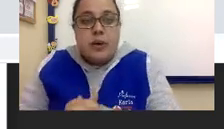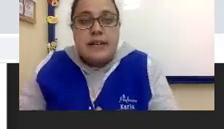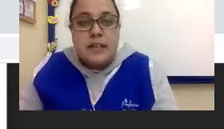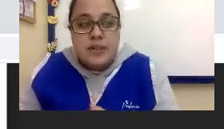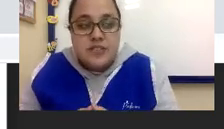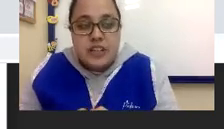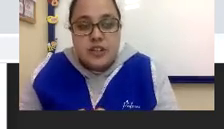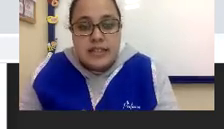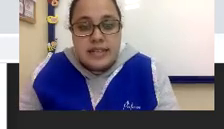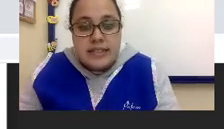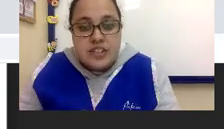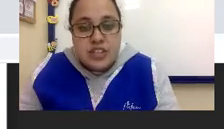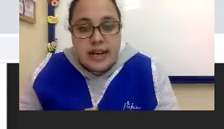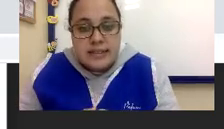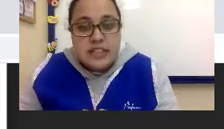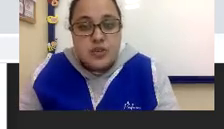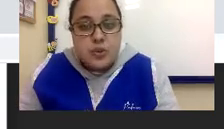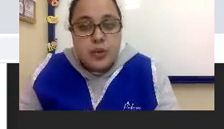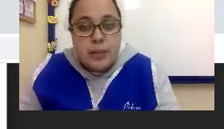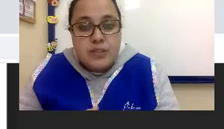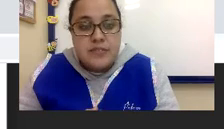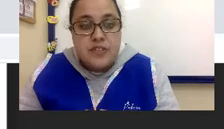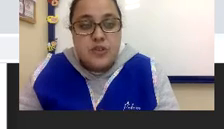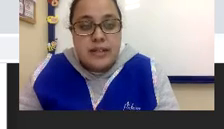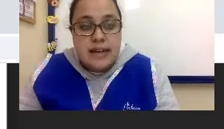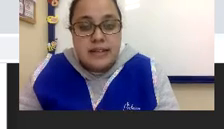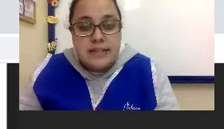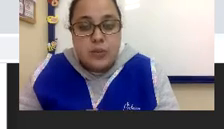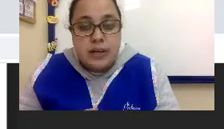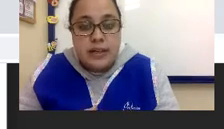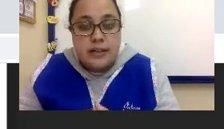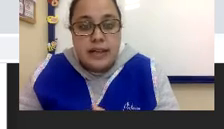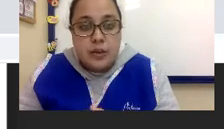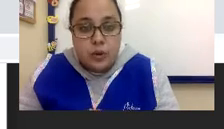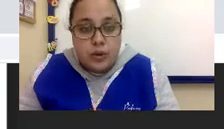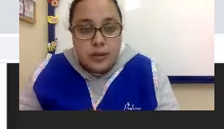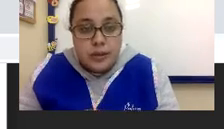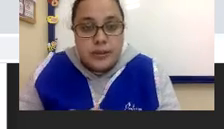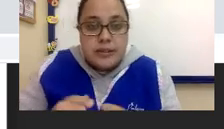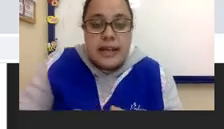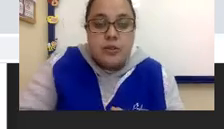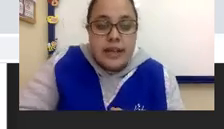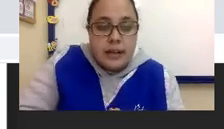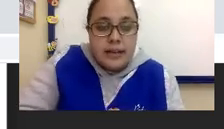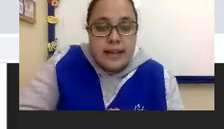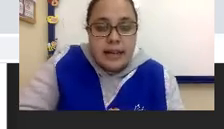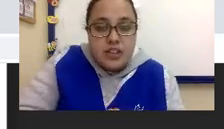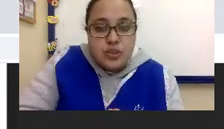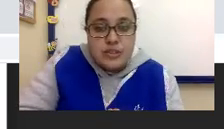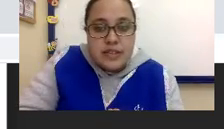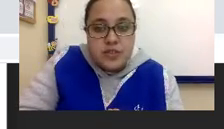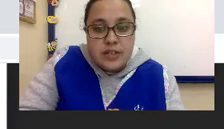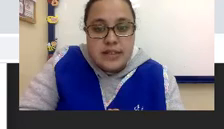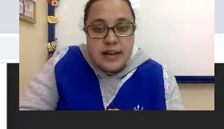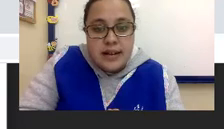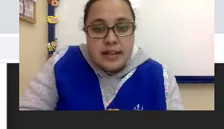Observe com atenção as vilosidades intestinais. Que estrutura é possível visualizar em seu interior? Dentro dela. O que será que a gente